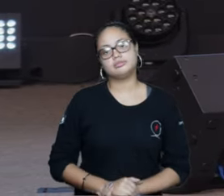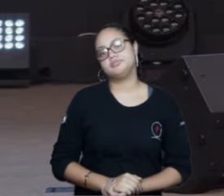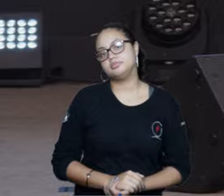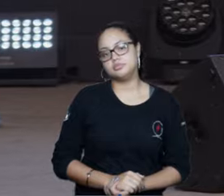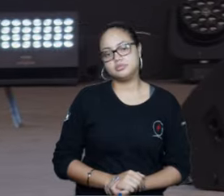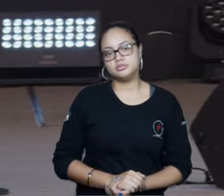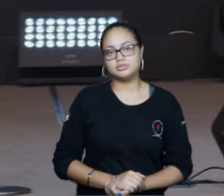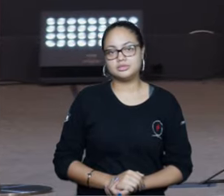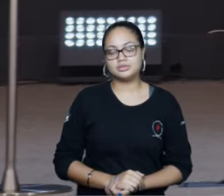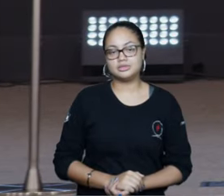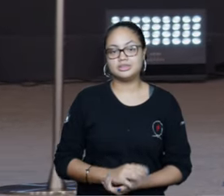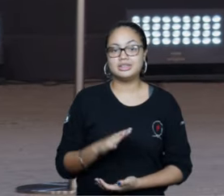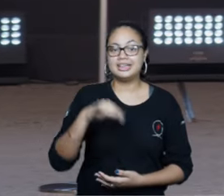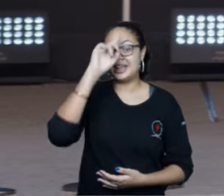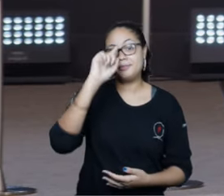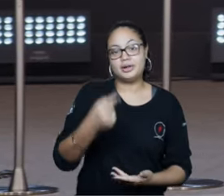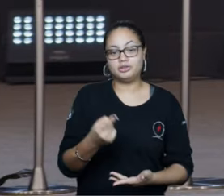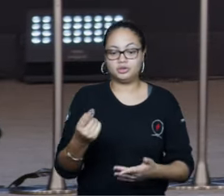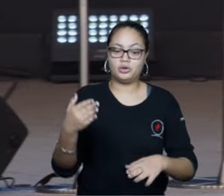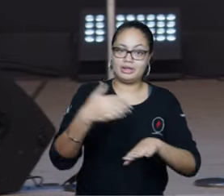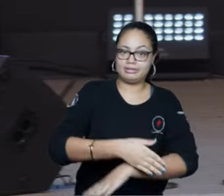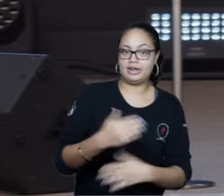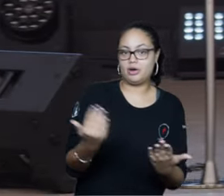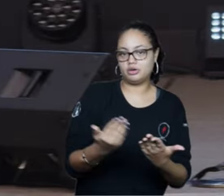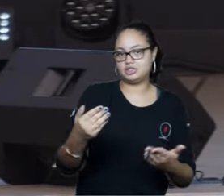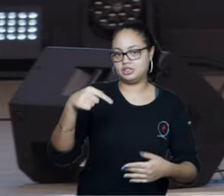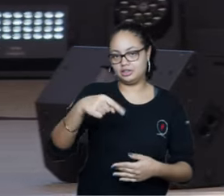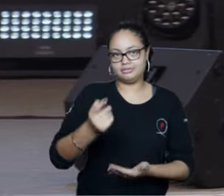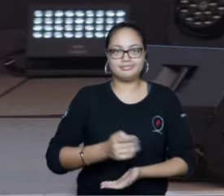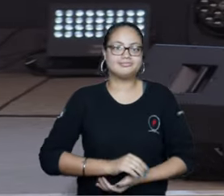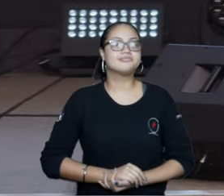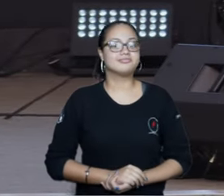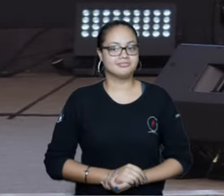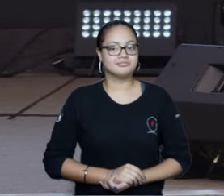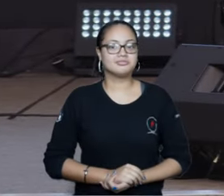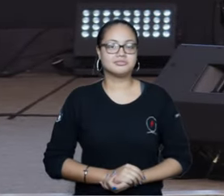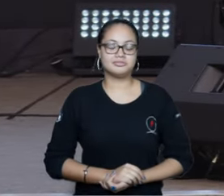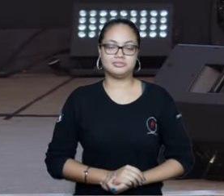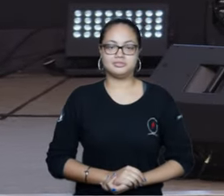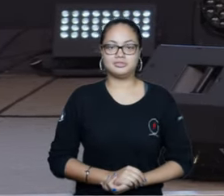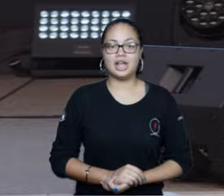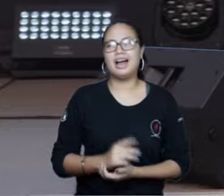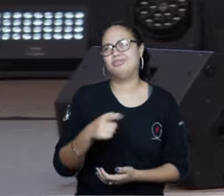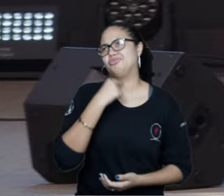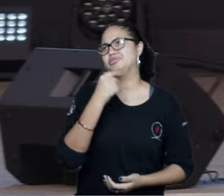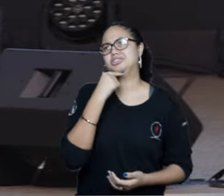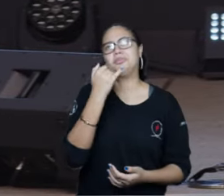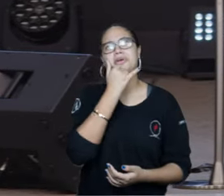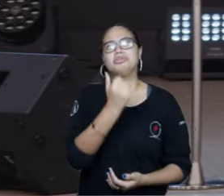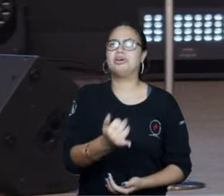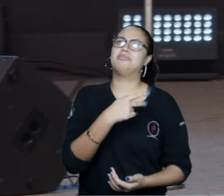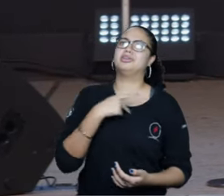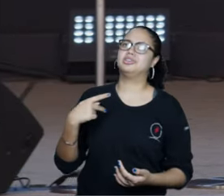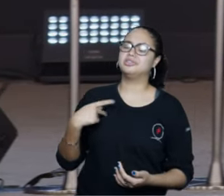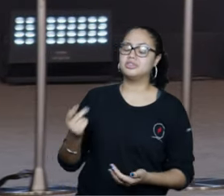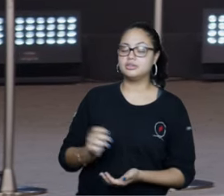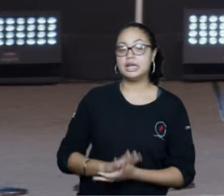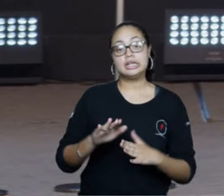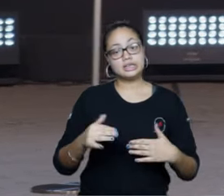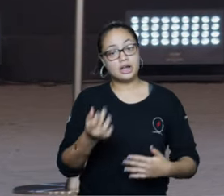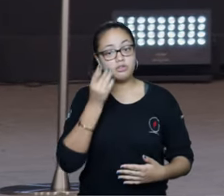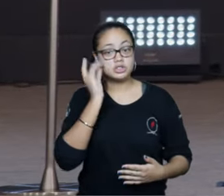cair em quem mandou vir aqui hoje pastor não tem jeito eu não consigo perdoar então eu vou te provar na